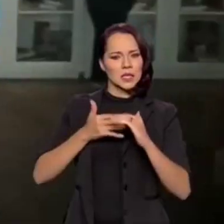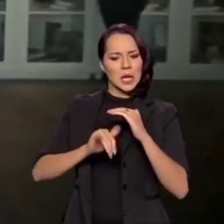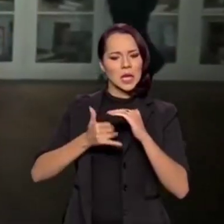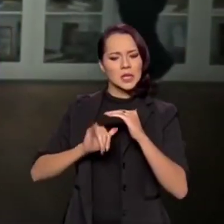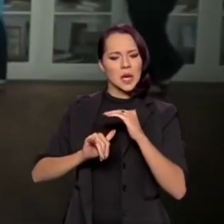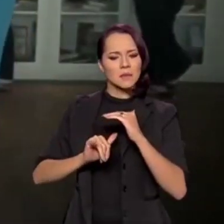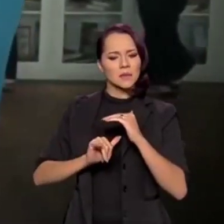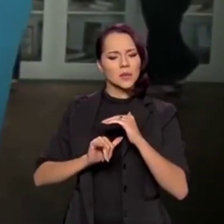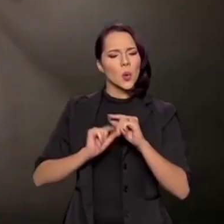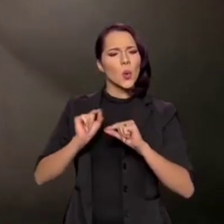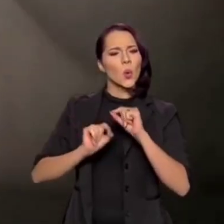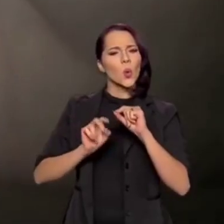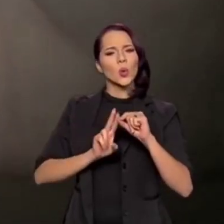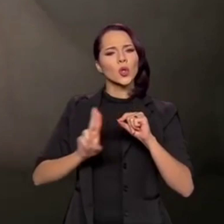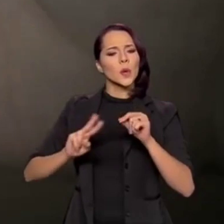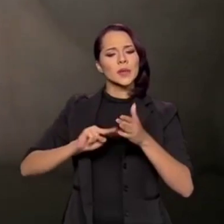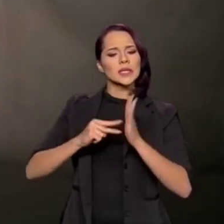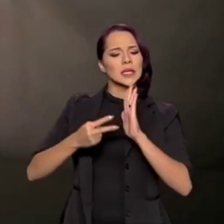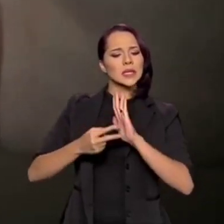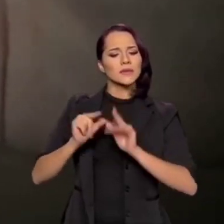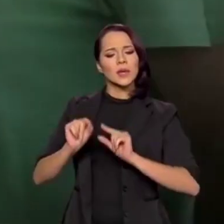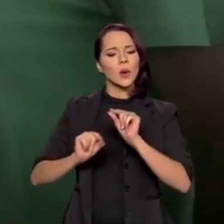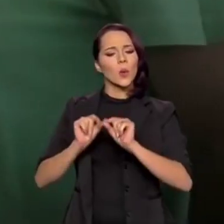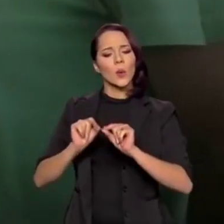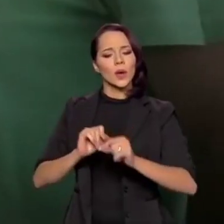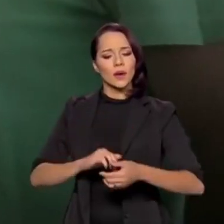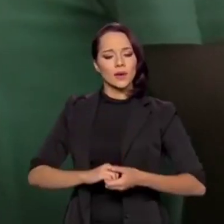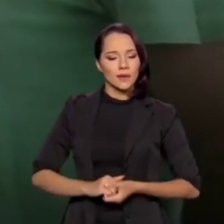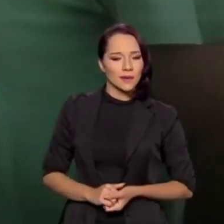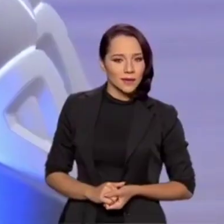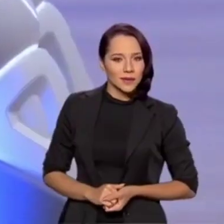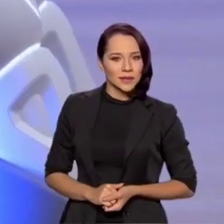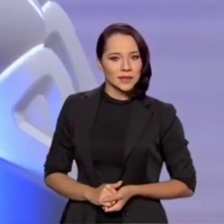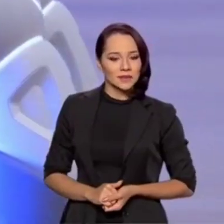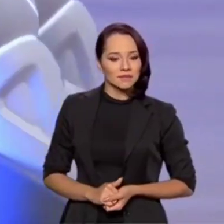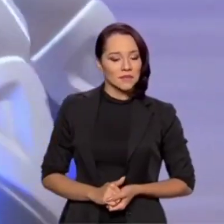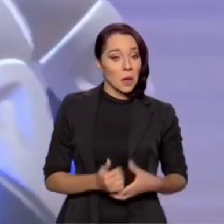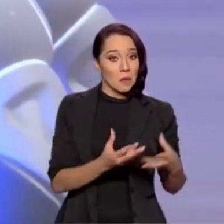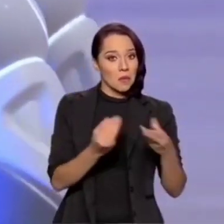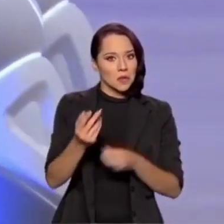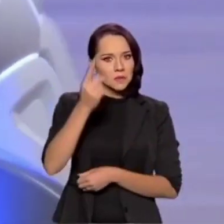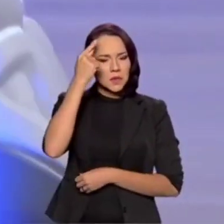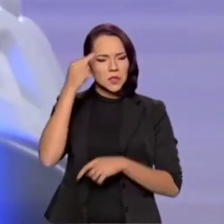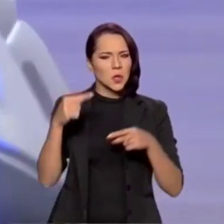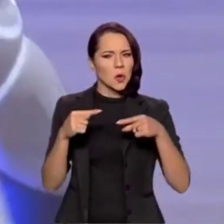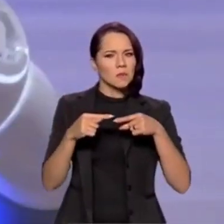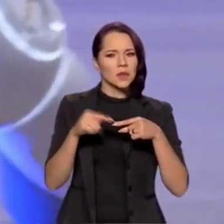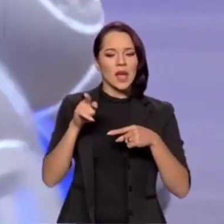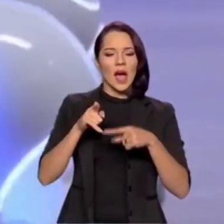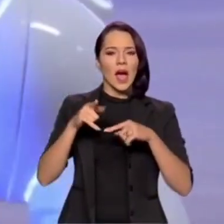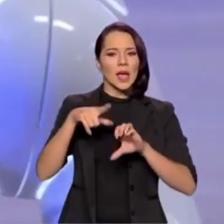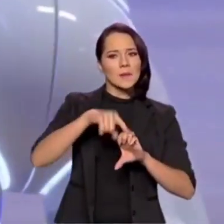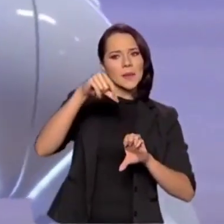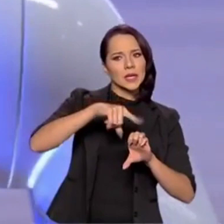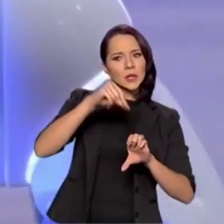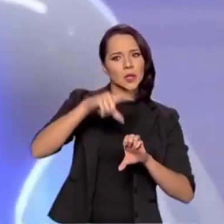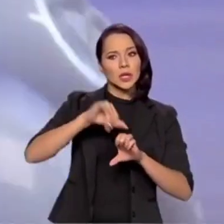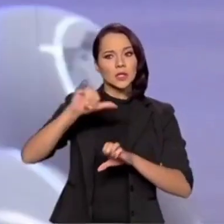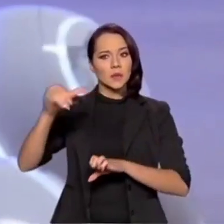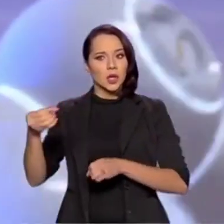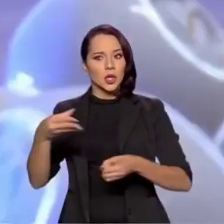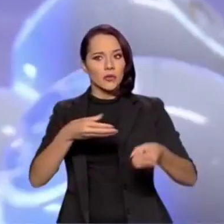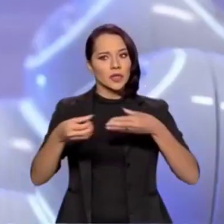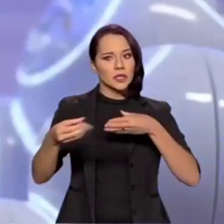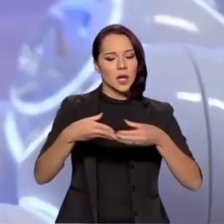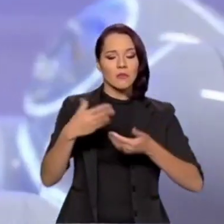Startup. O que este nome representa para você? Muita gente faz relação com empreendedorismo,